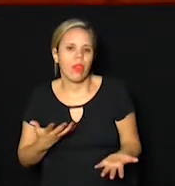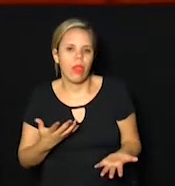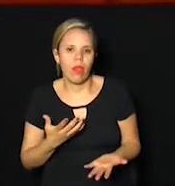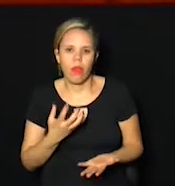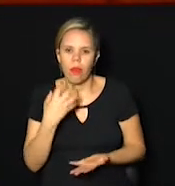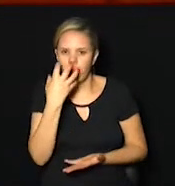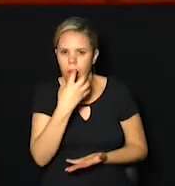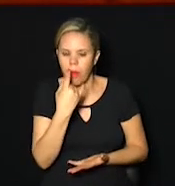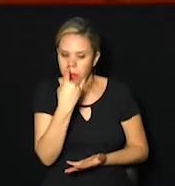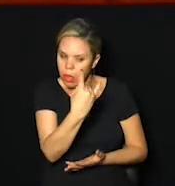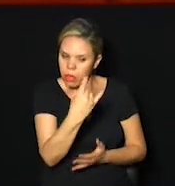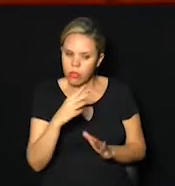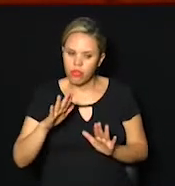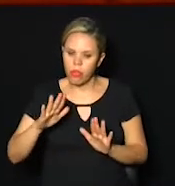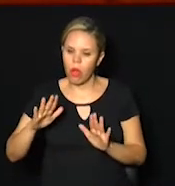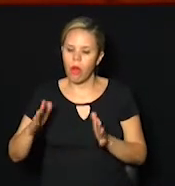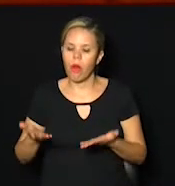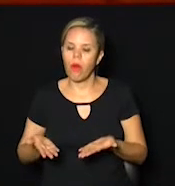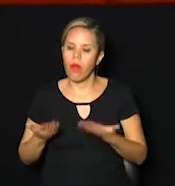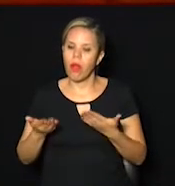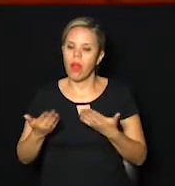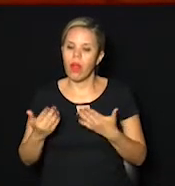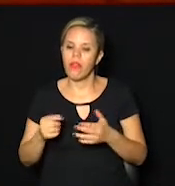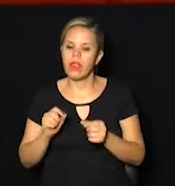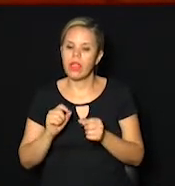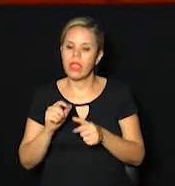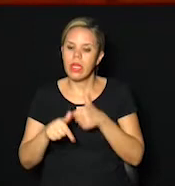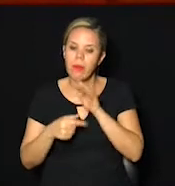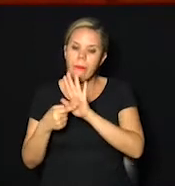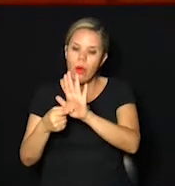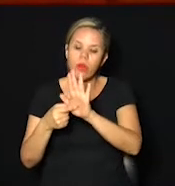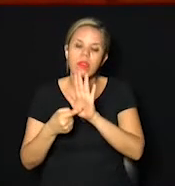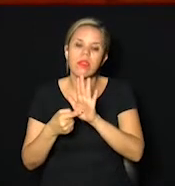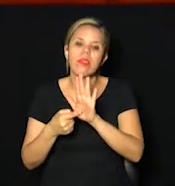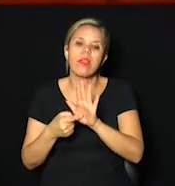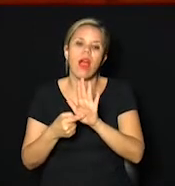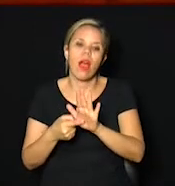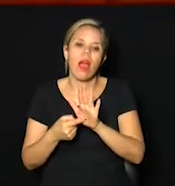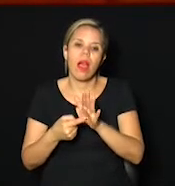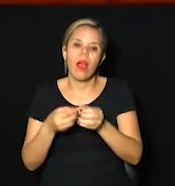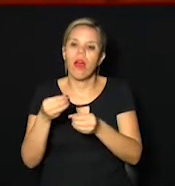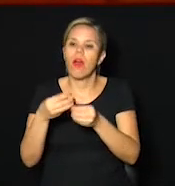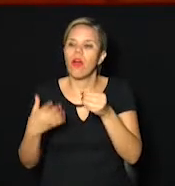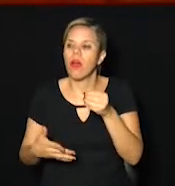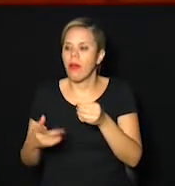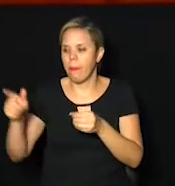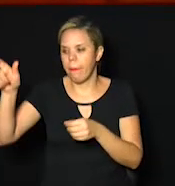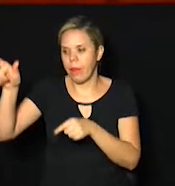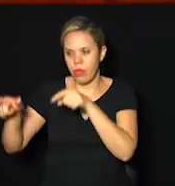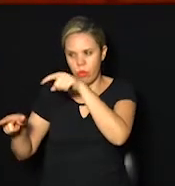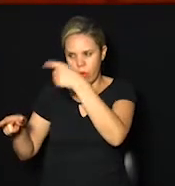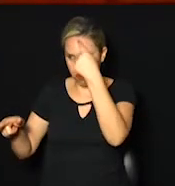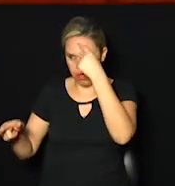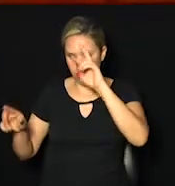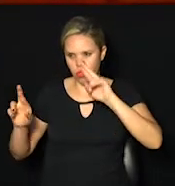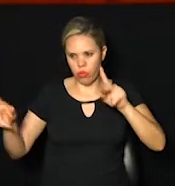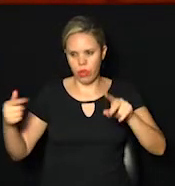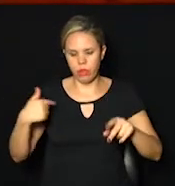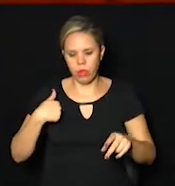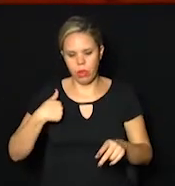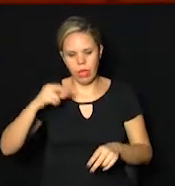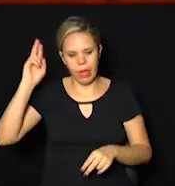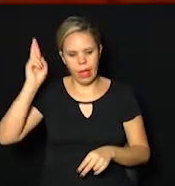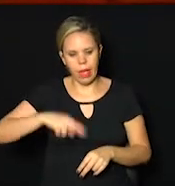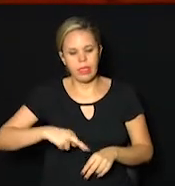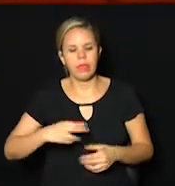paixões e trabalhar com argumentos. Ou seja, se o outro pensa diferente de mim, é porque ele tem razões para